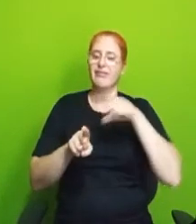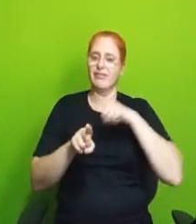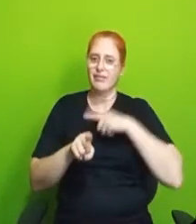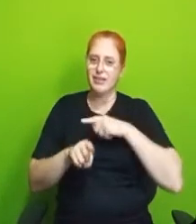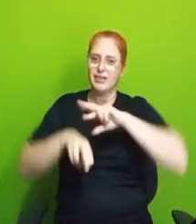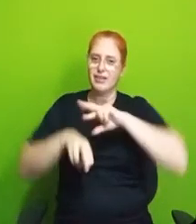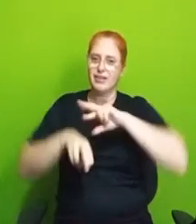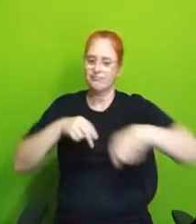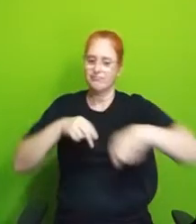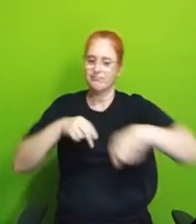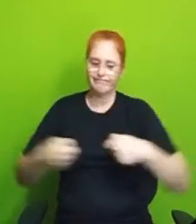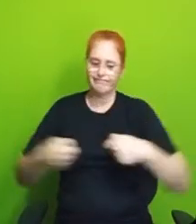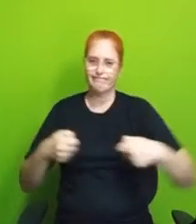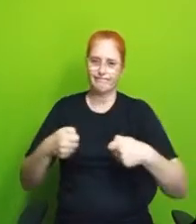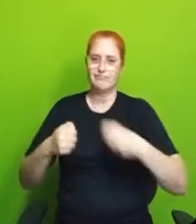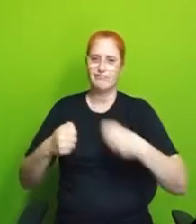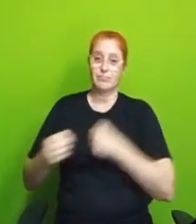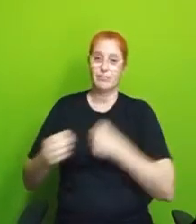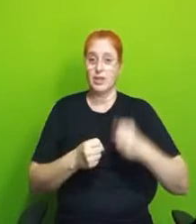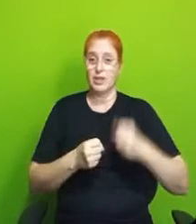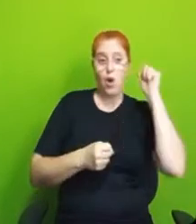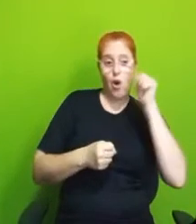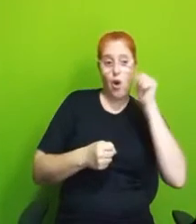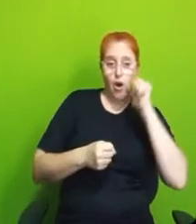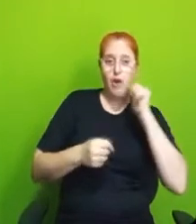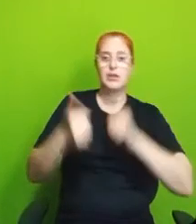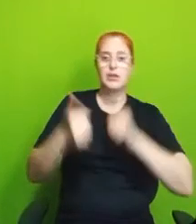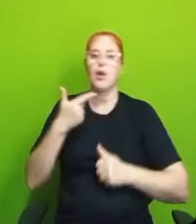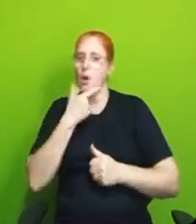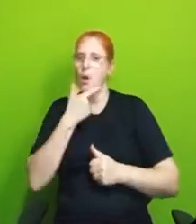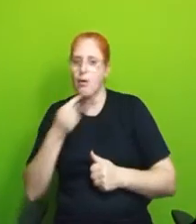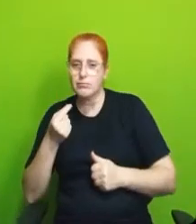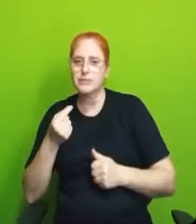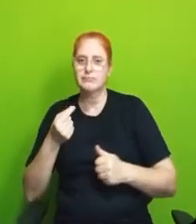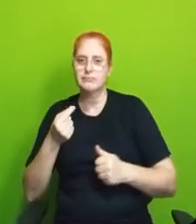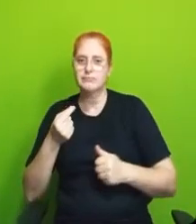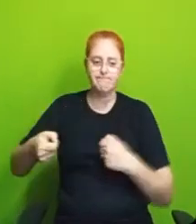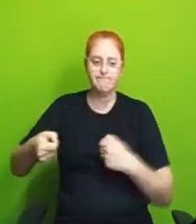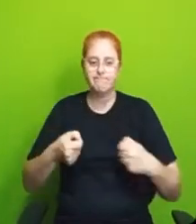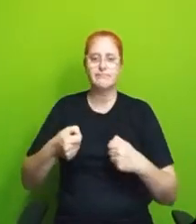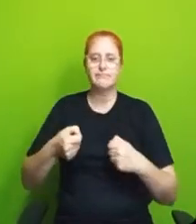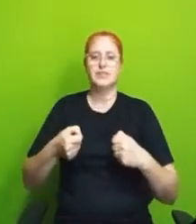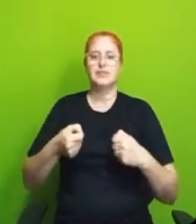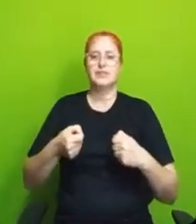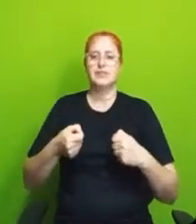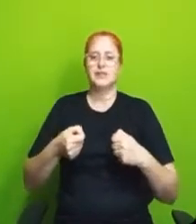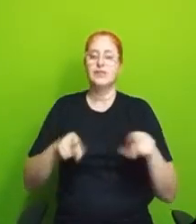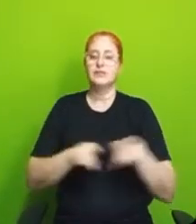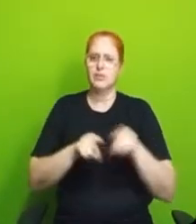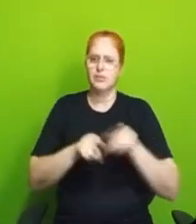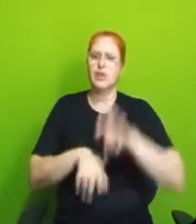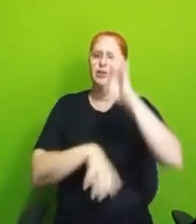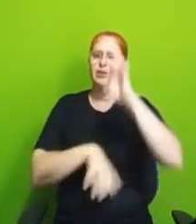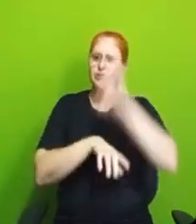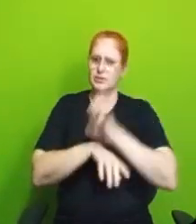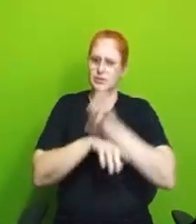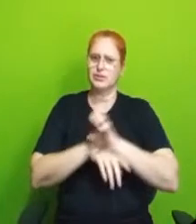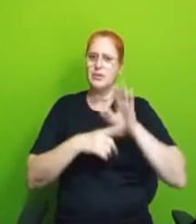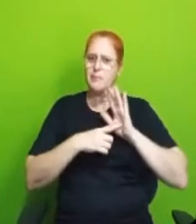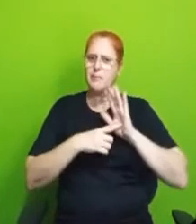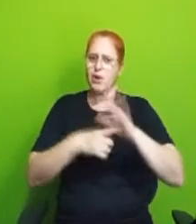antagonismo de poder entre homens e mulheres, ele se expressa também no Estado. O Estado é uma ferramenta para a reprodução do poder dos homens, historicamente. E